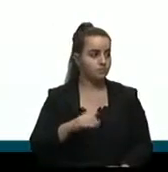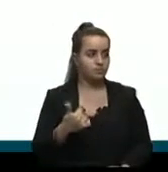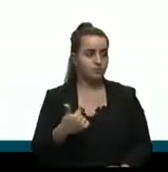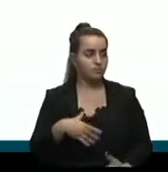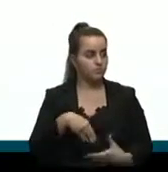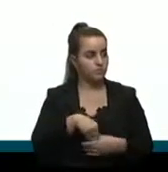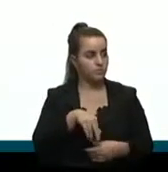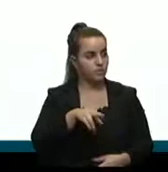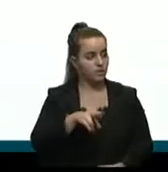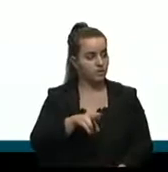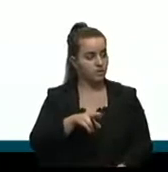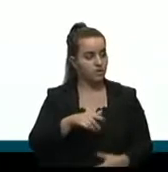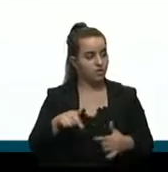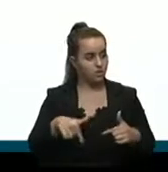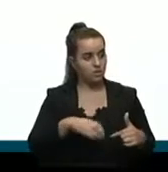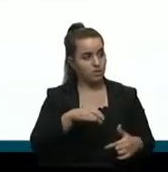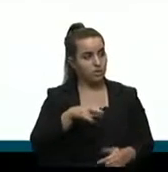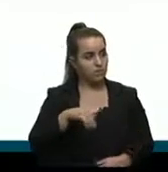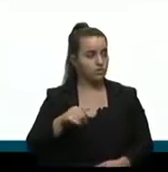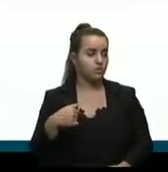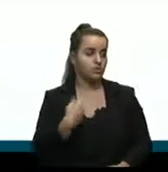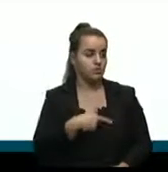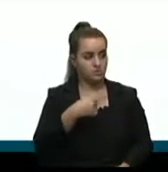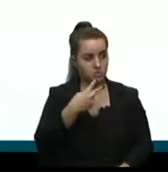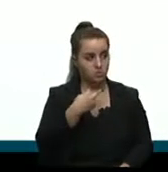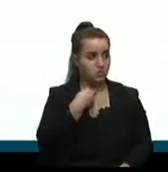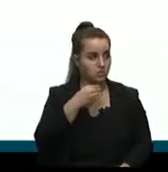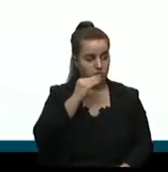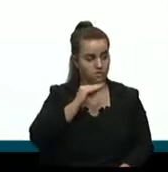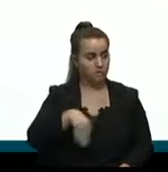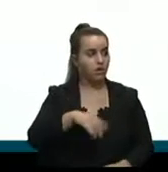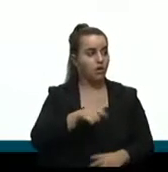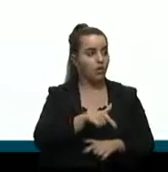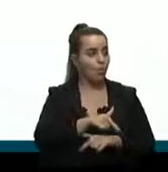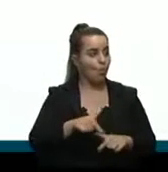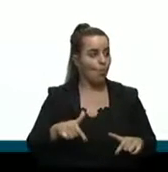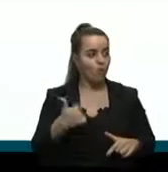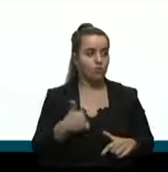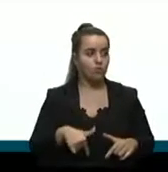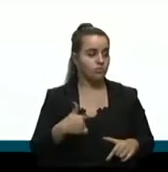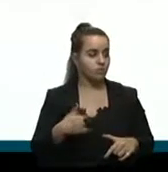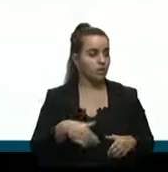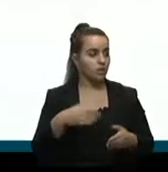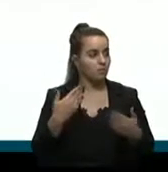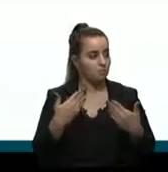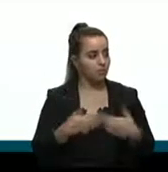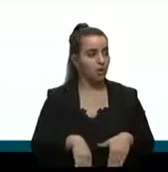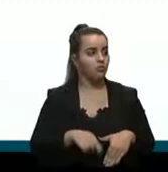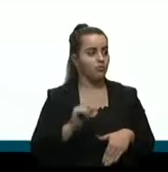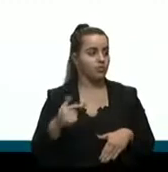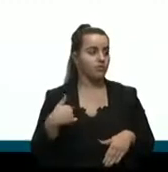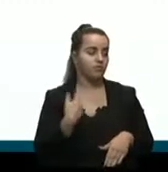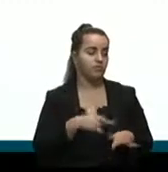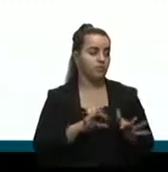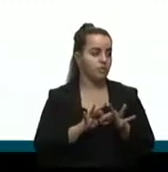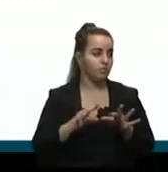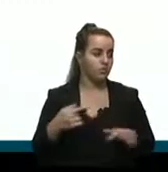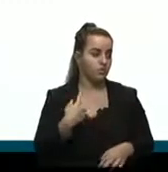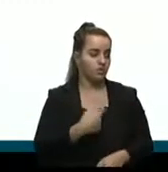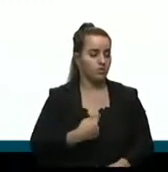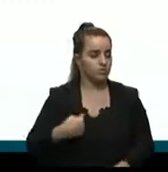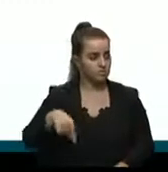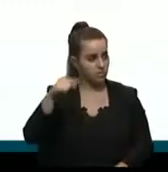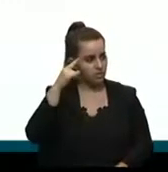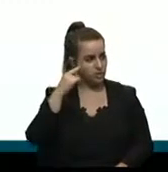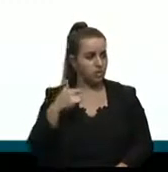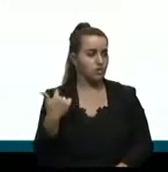crítica, não podemos rejeitar a hipótese nula. Isto é, não há indícios suficientes que nos permitam refutar